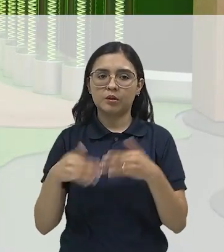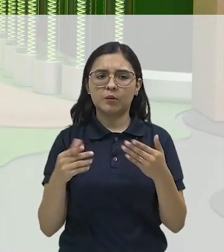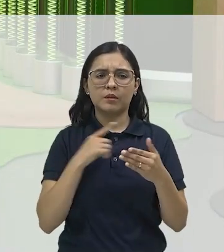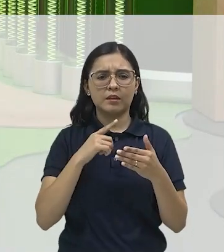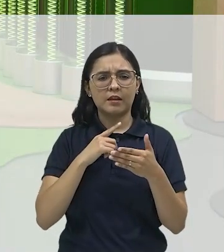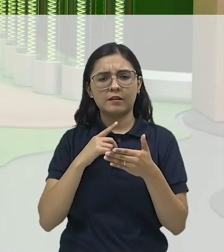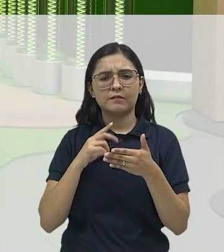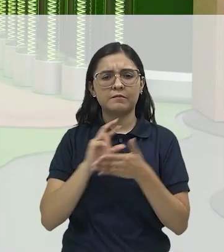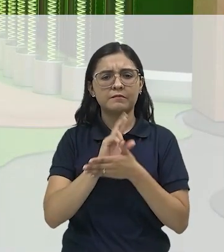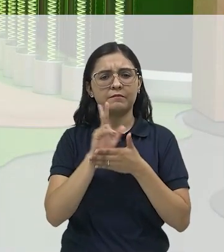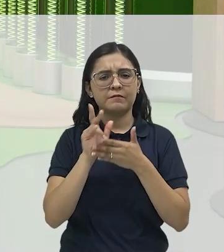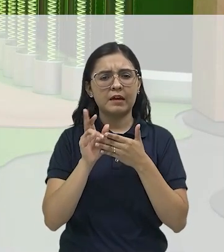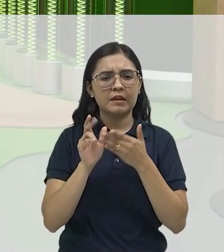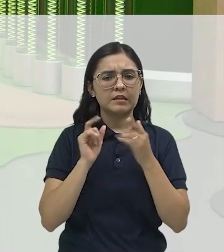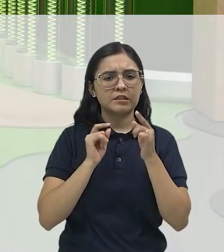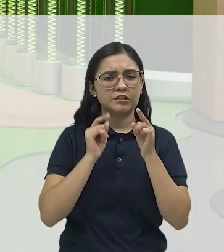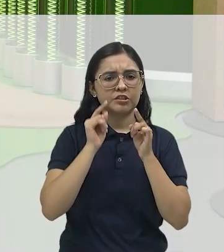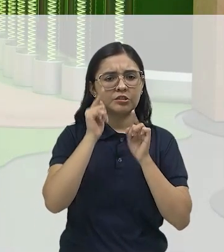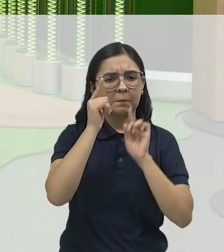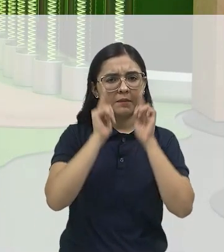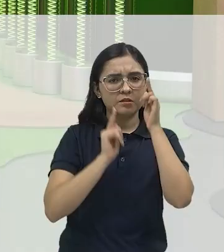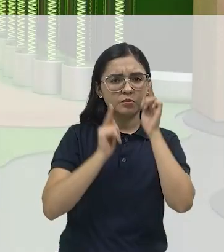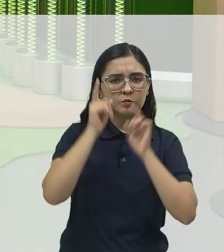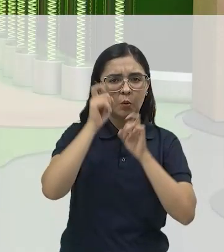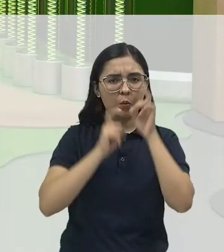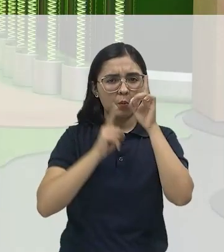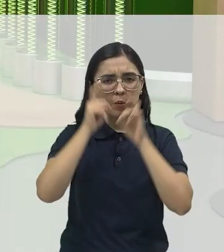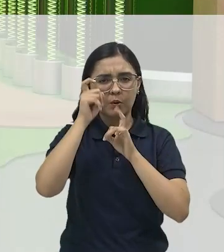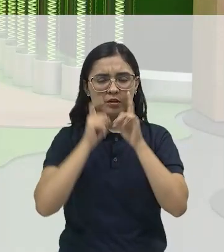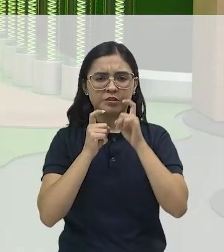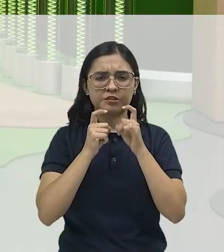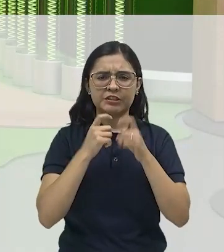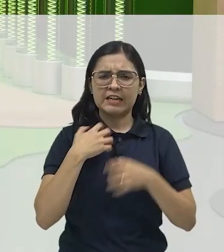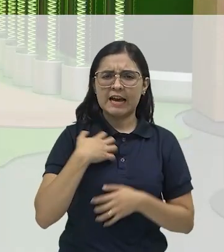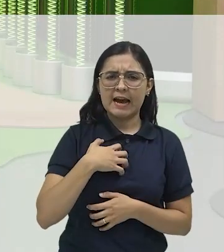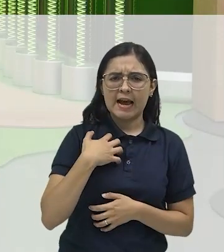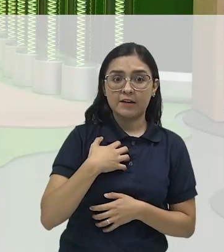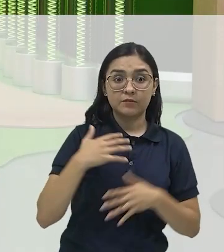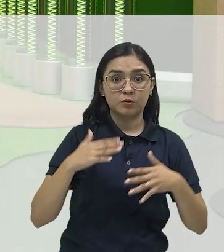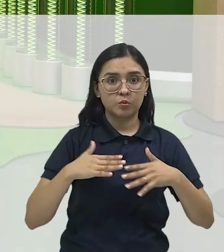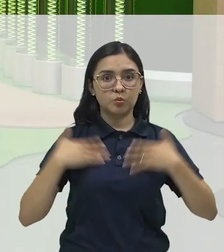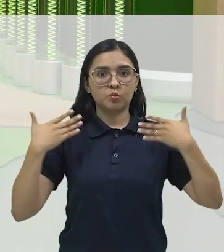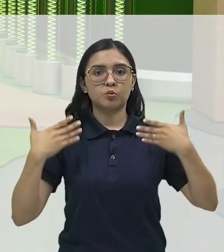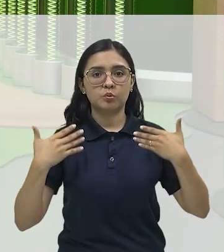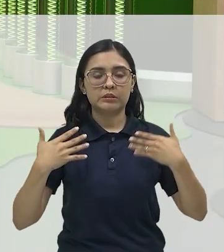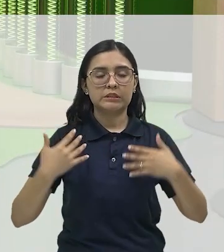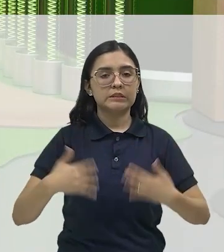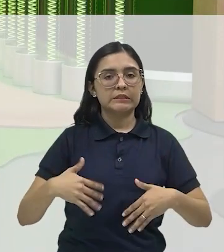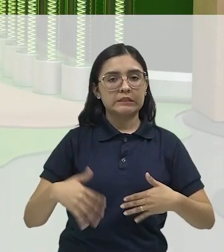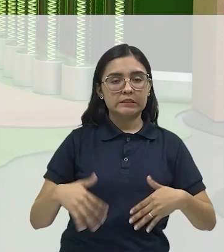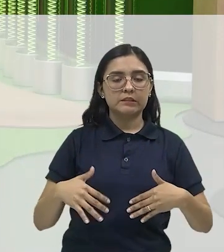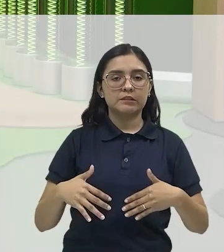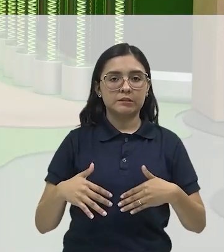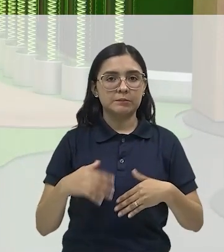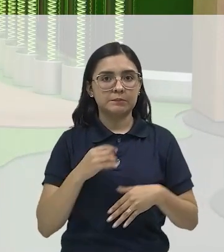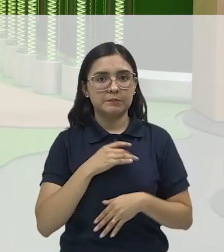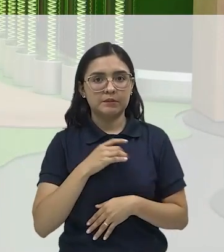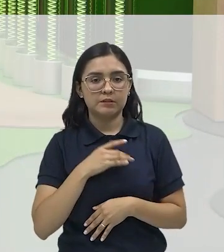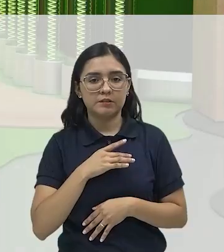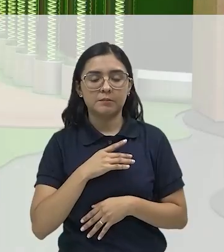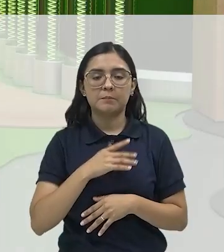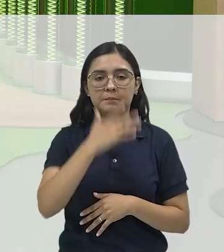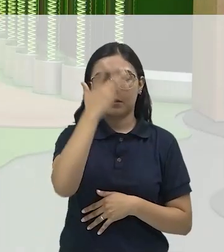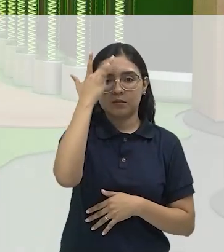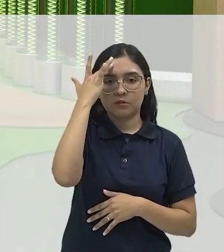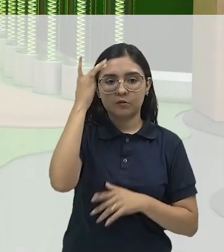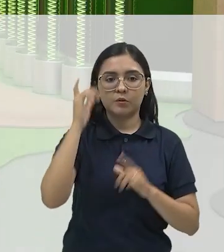várias expressões de raiva, de susto, de tensão, né? Pessoas